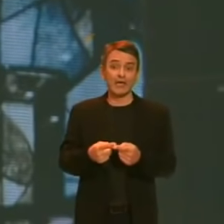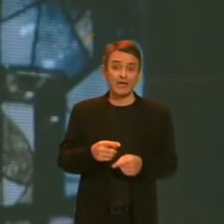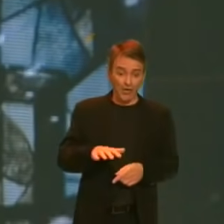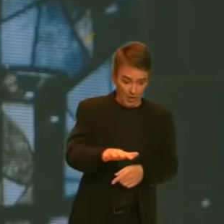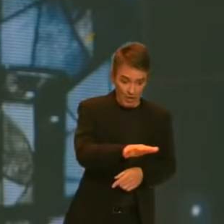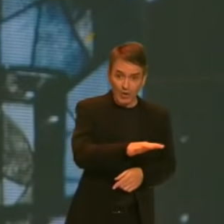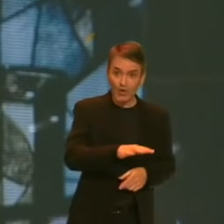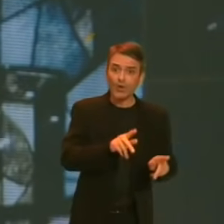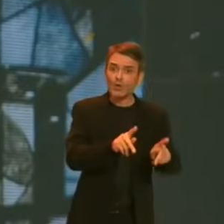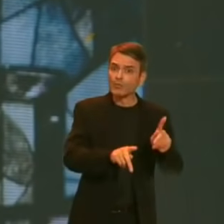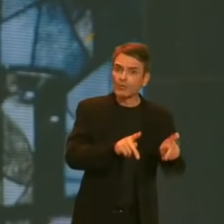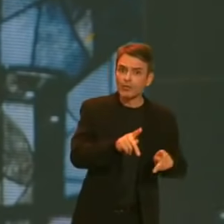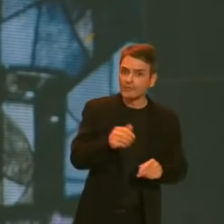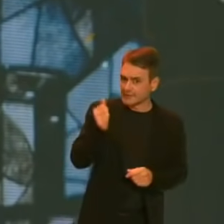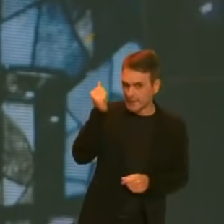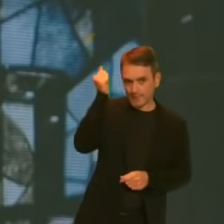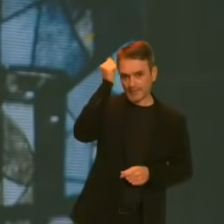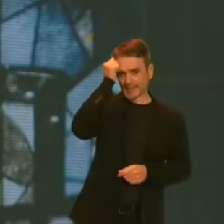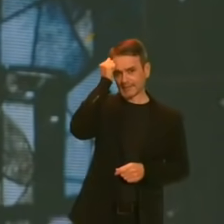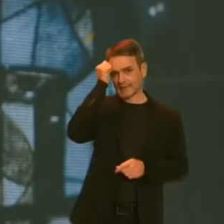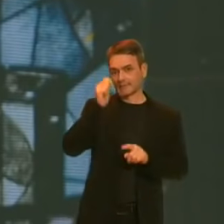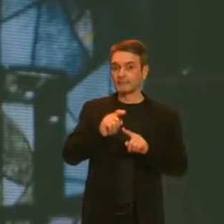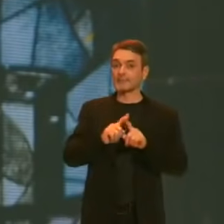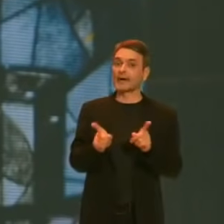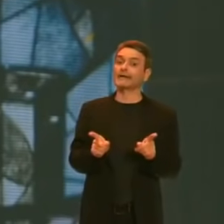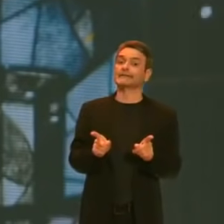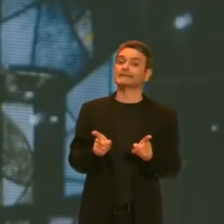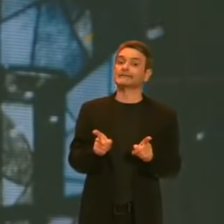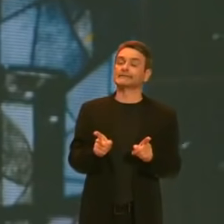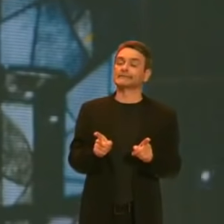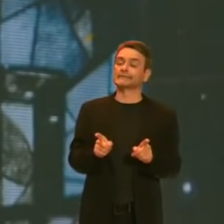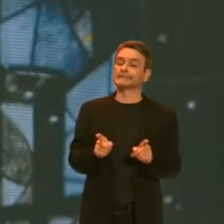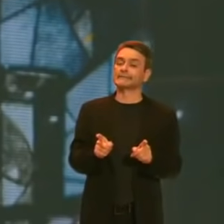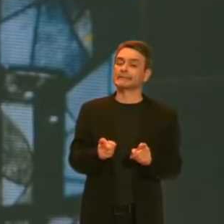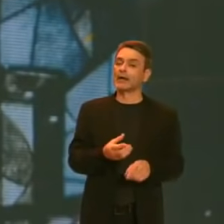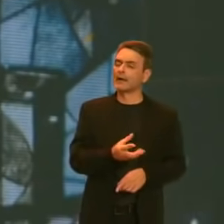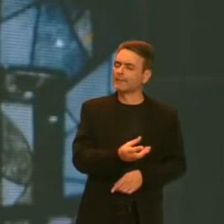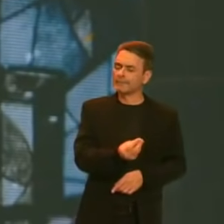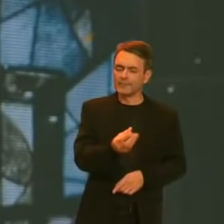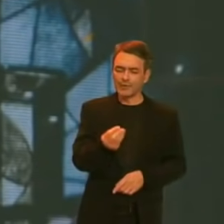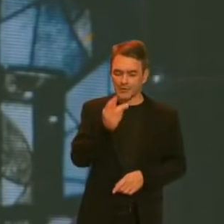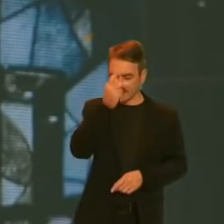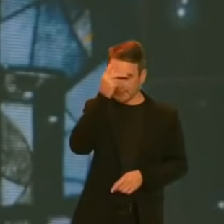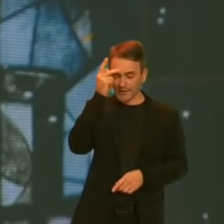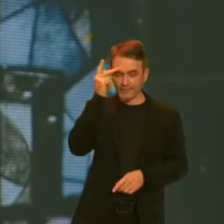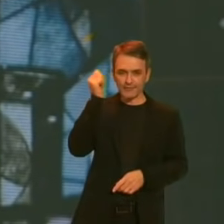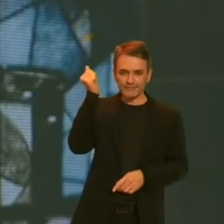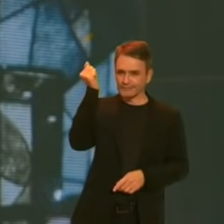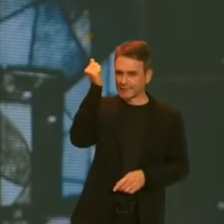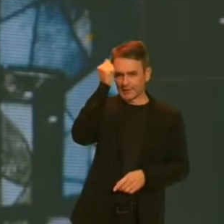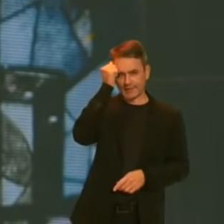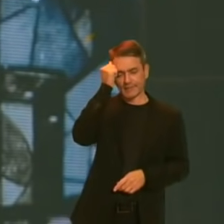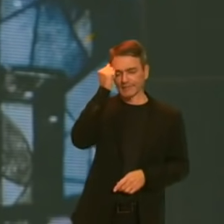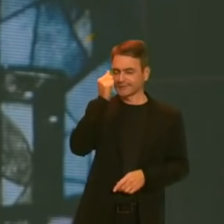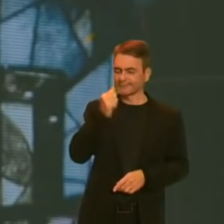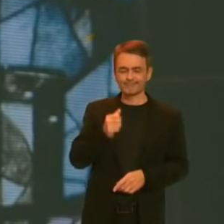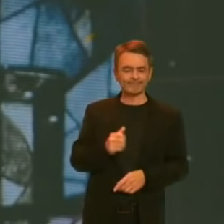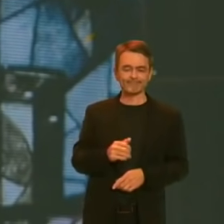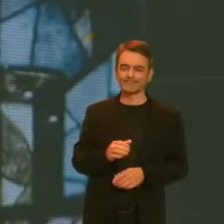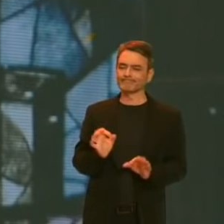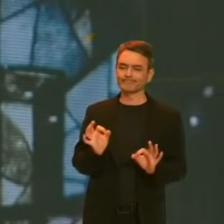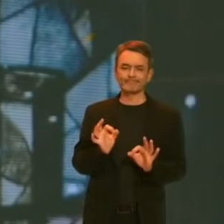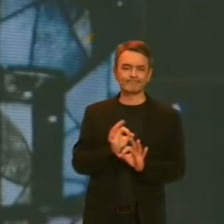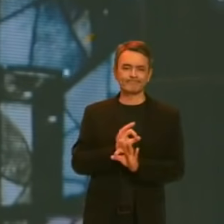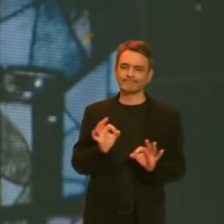apesar disso, muita gente não vai se arrepender, e apesar disso, muita gente vai continuar com o seu coração